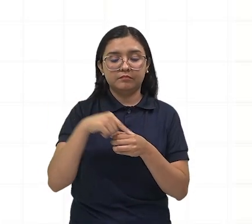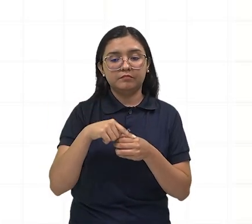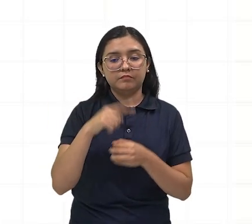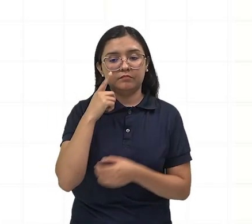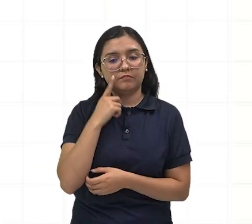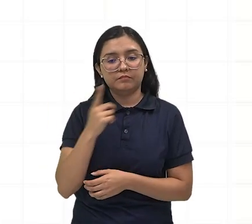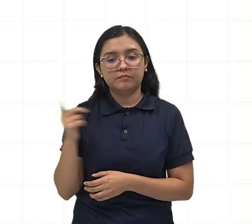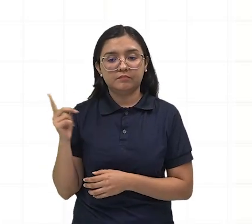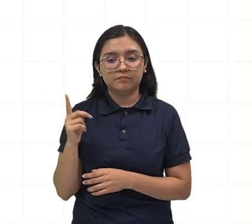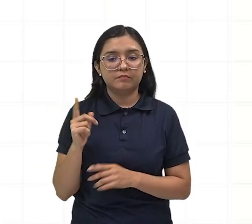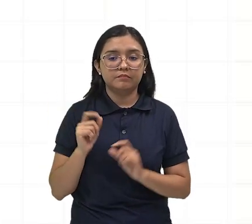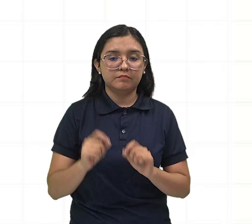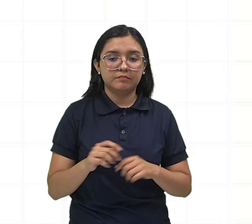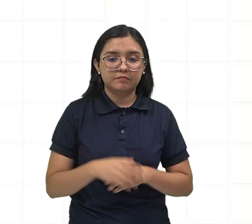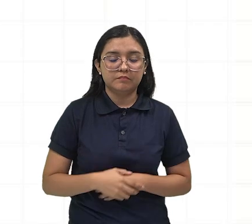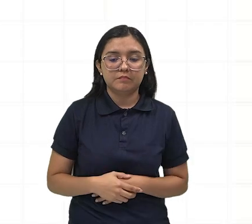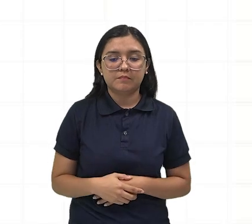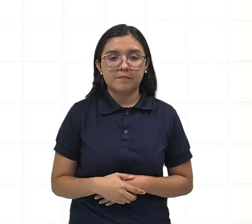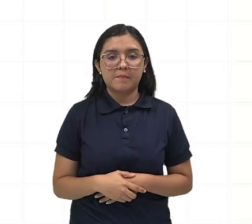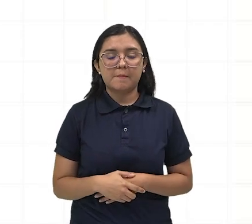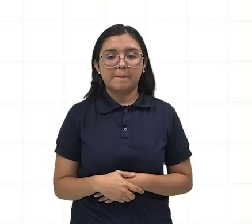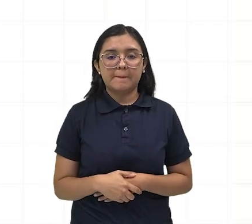não pertence ao plano alfa,